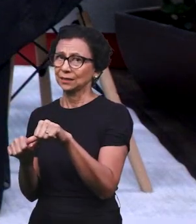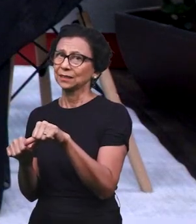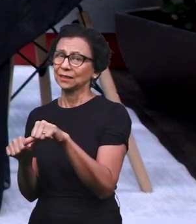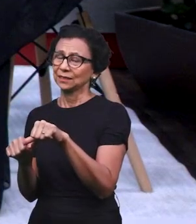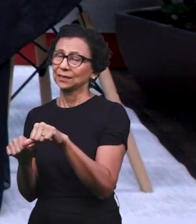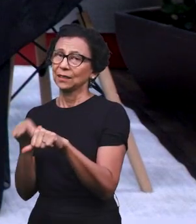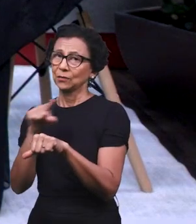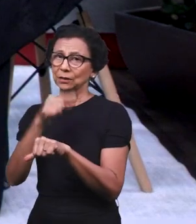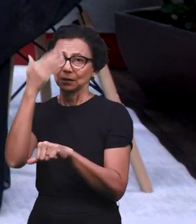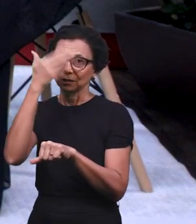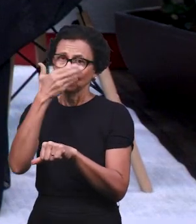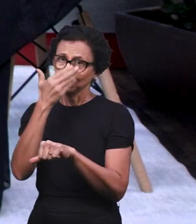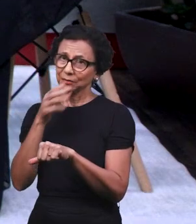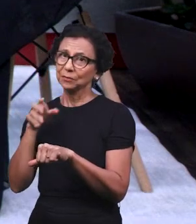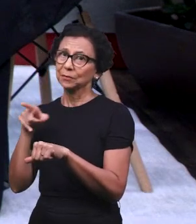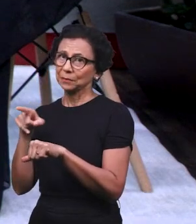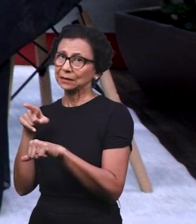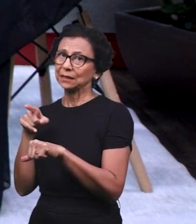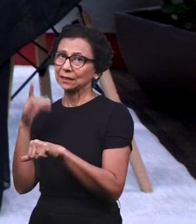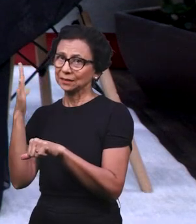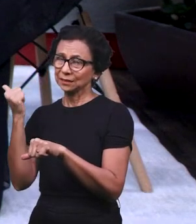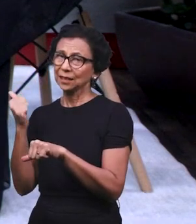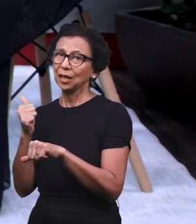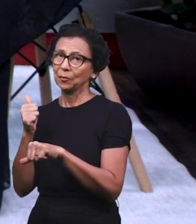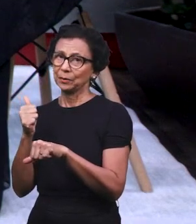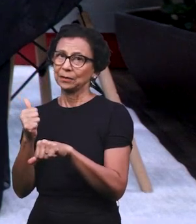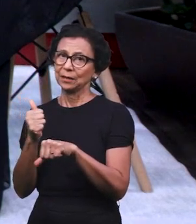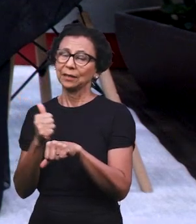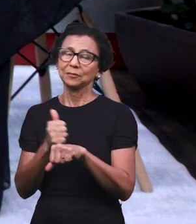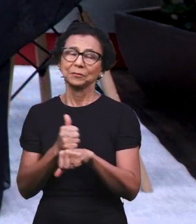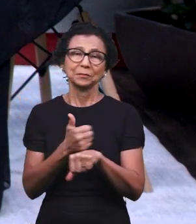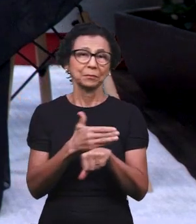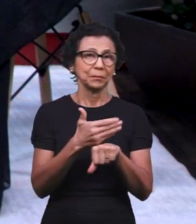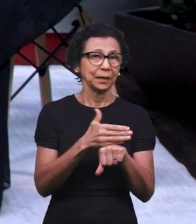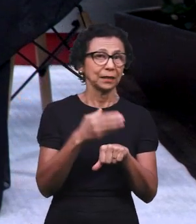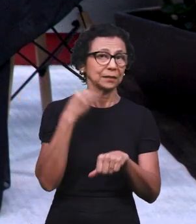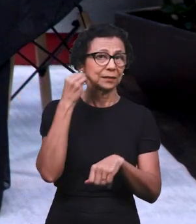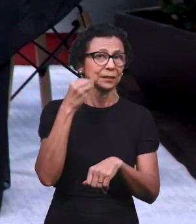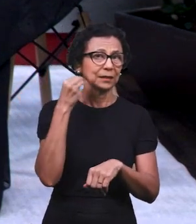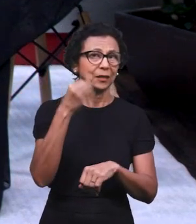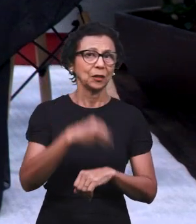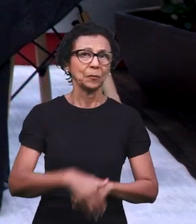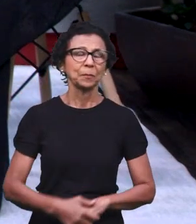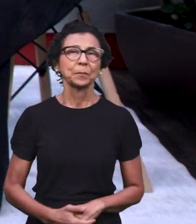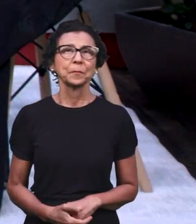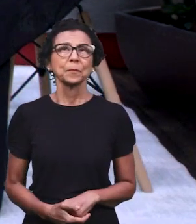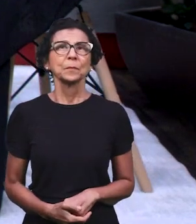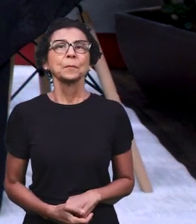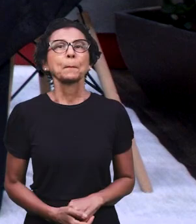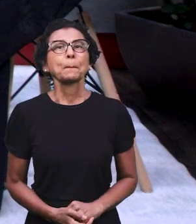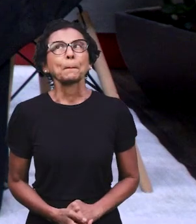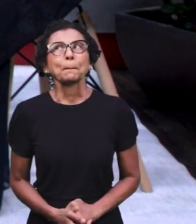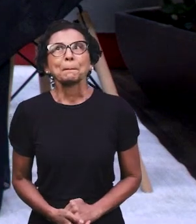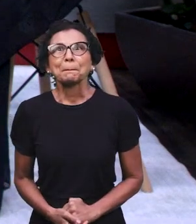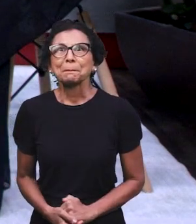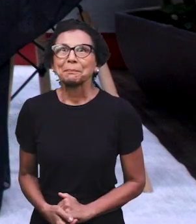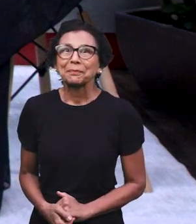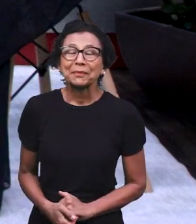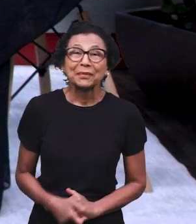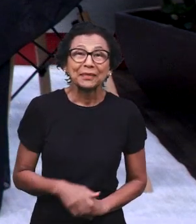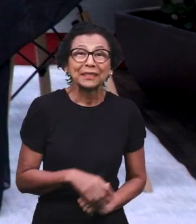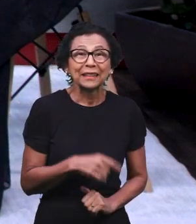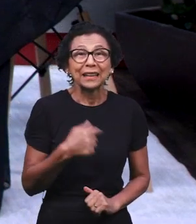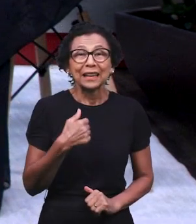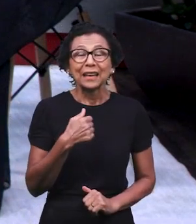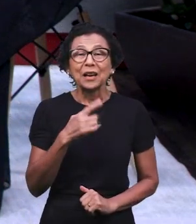verdade que às vezes a gente, olha, tem pacientes que eu atendo que ficam 15 anos sem ir ao dentista, eu já peguei vários.